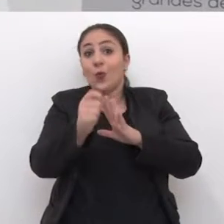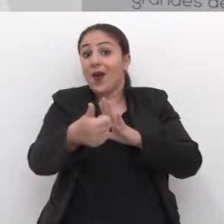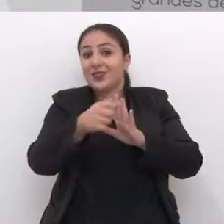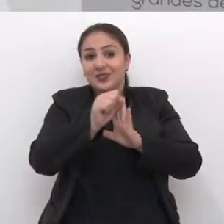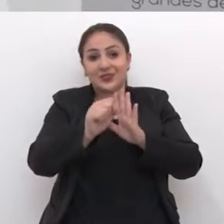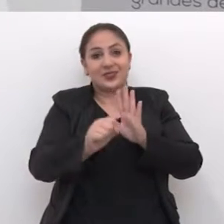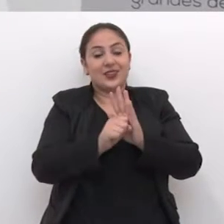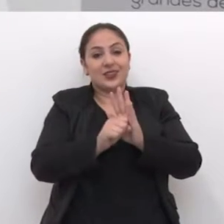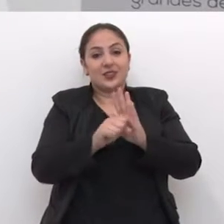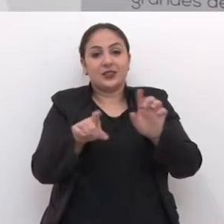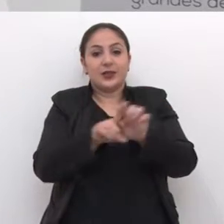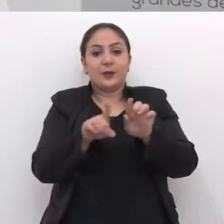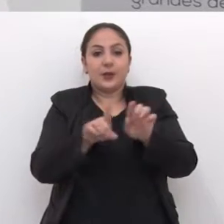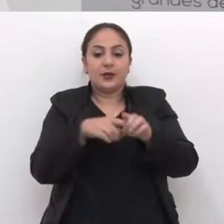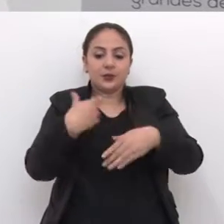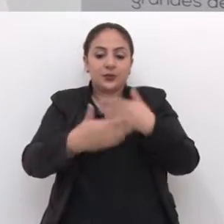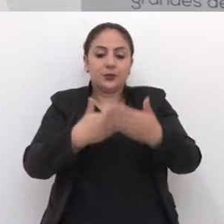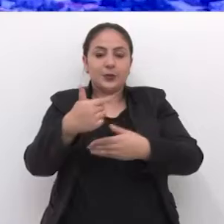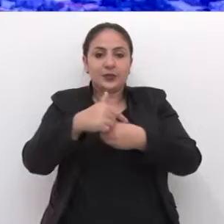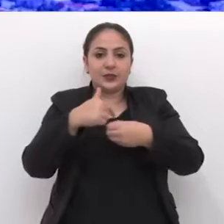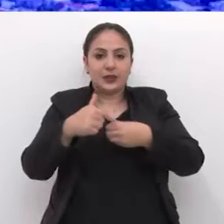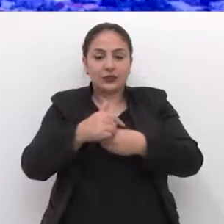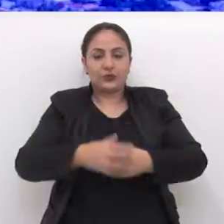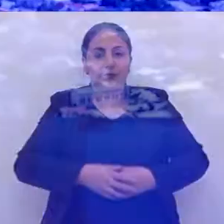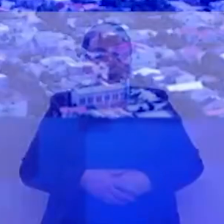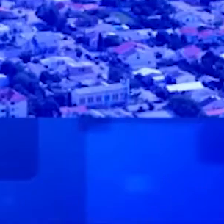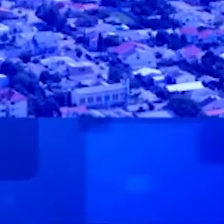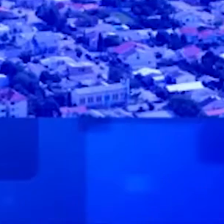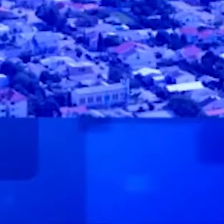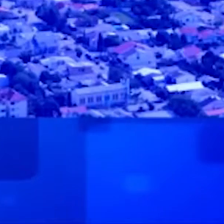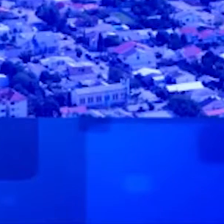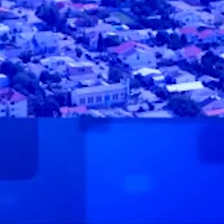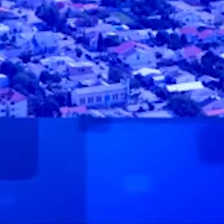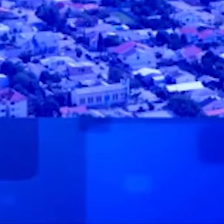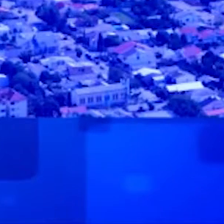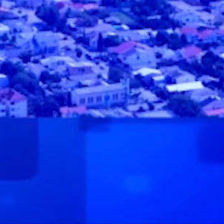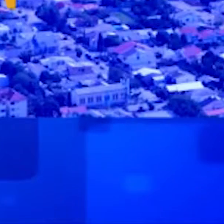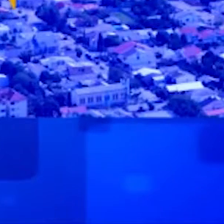e também para o desenvolvimento da cidade.